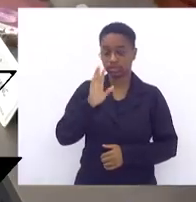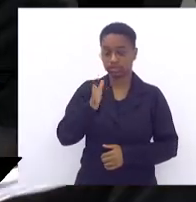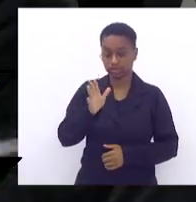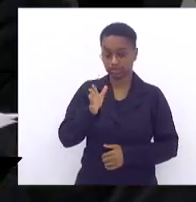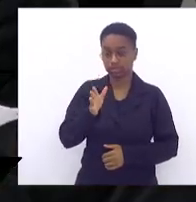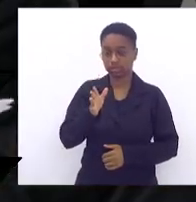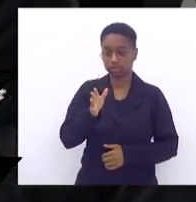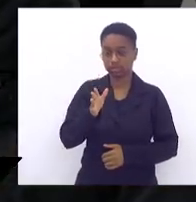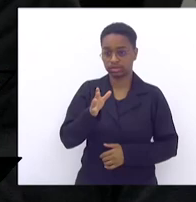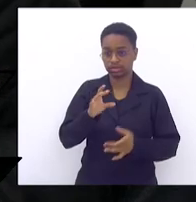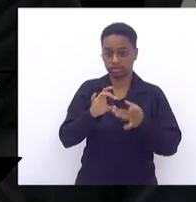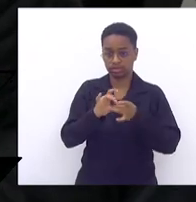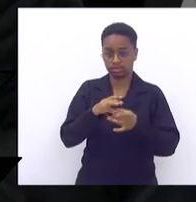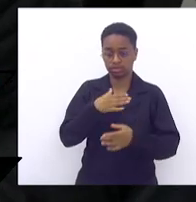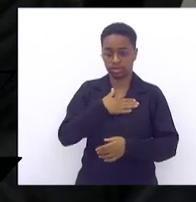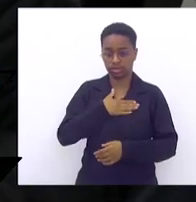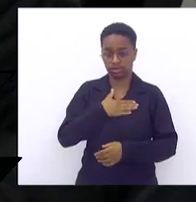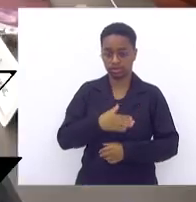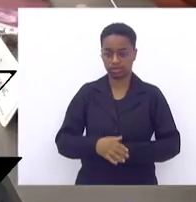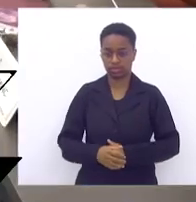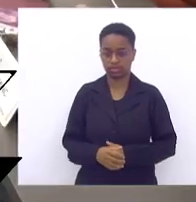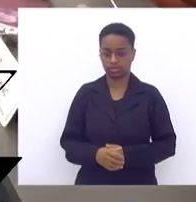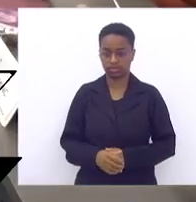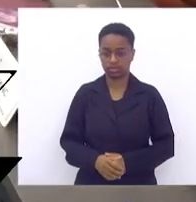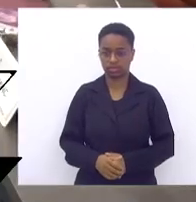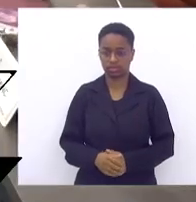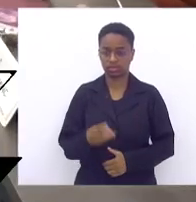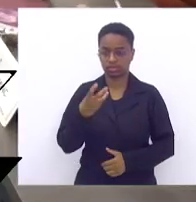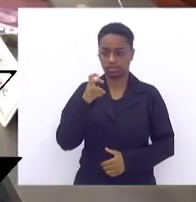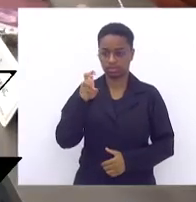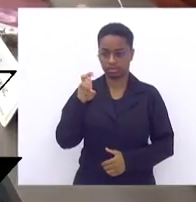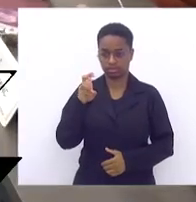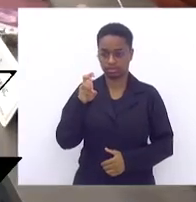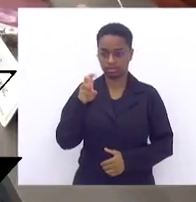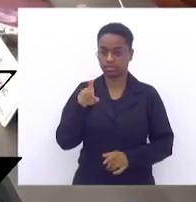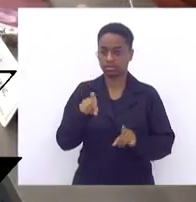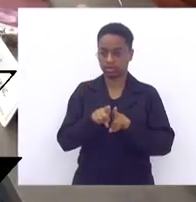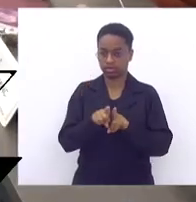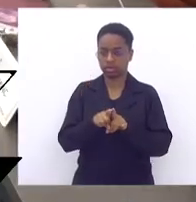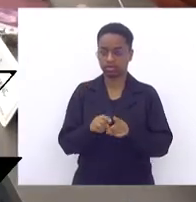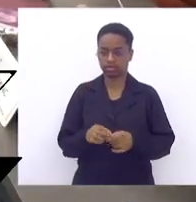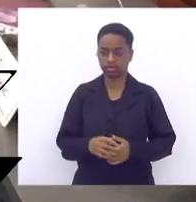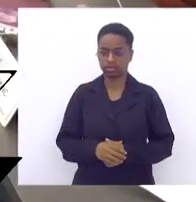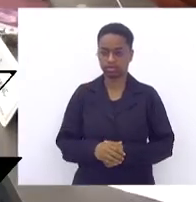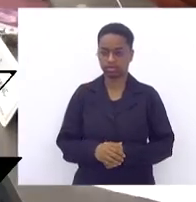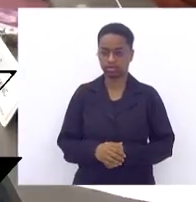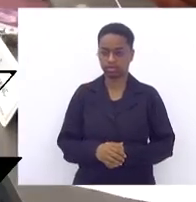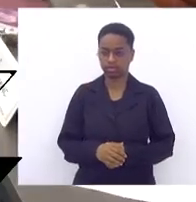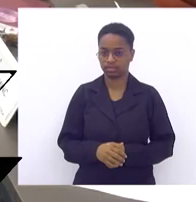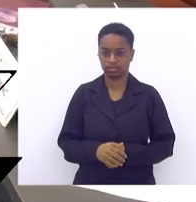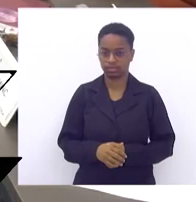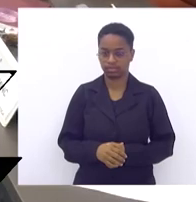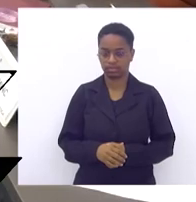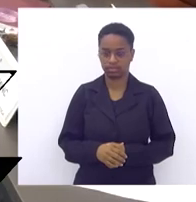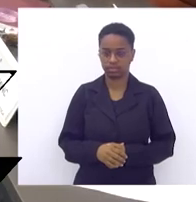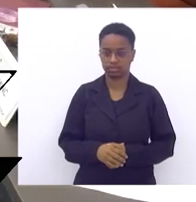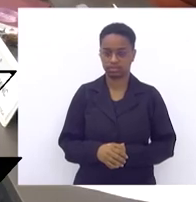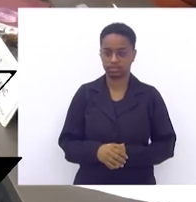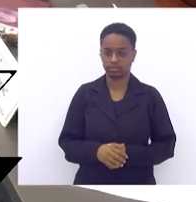no... São os meus. Cadê o meu? O 35, presidente, também eu queria. Então tá, ó, vamos